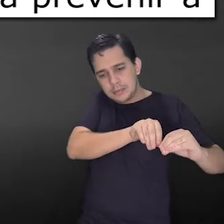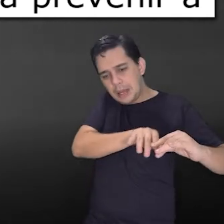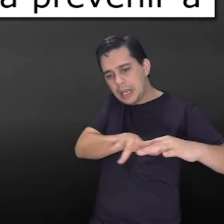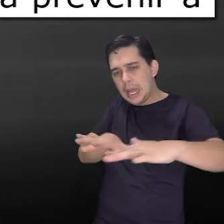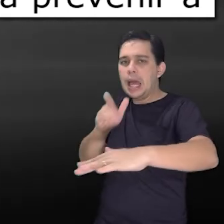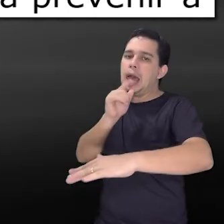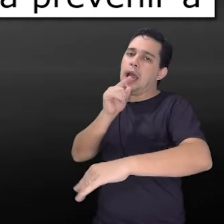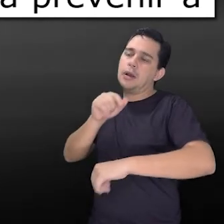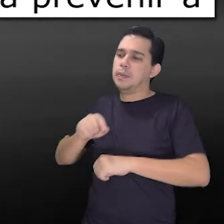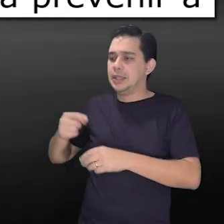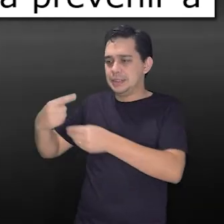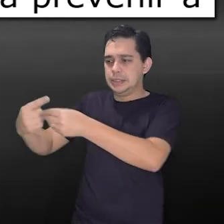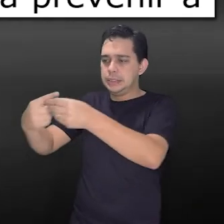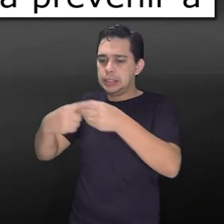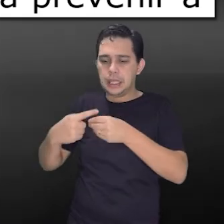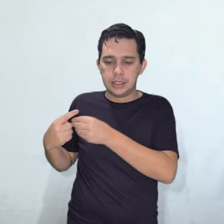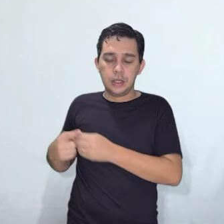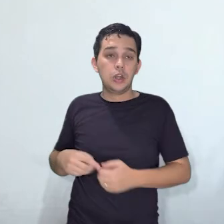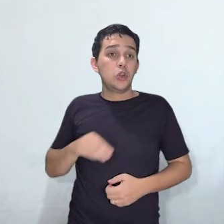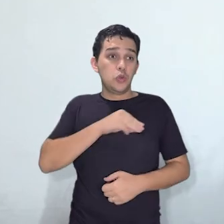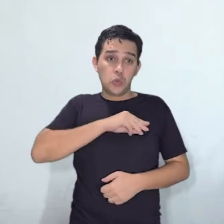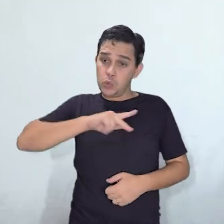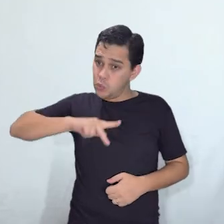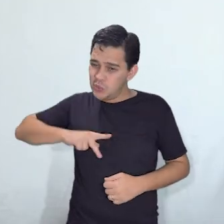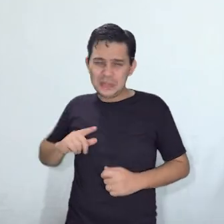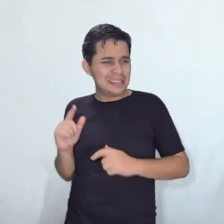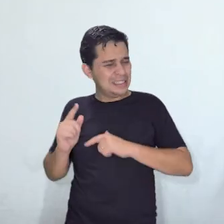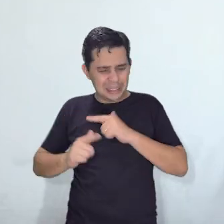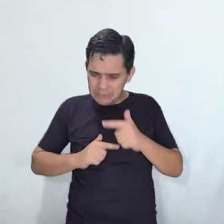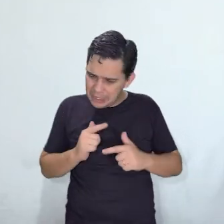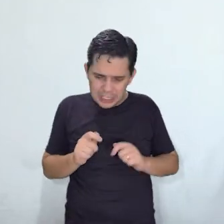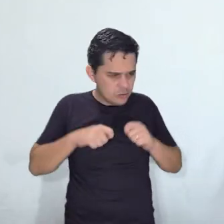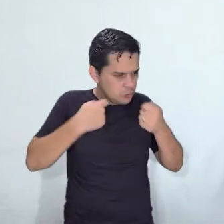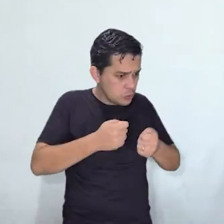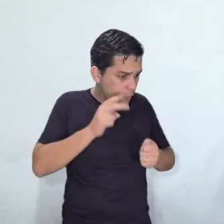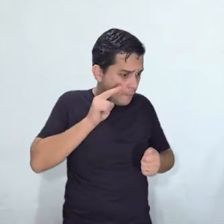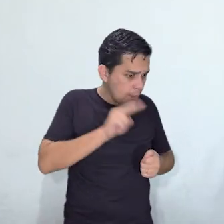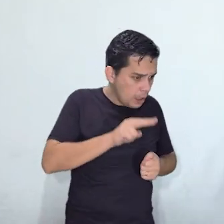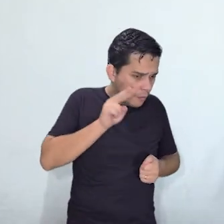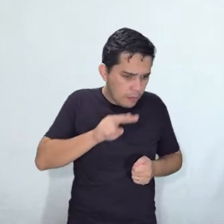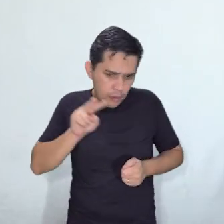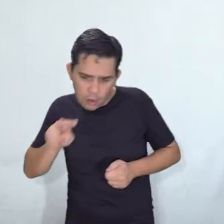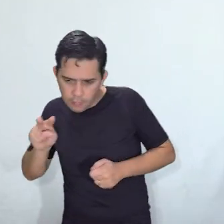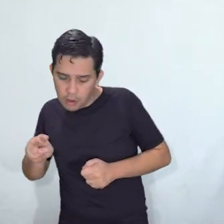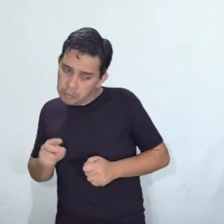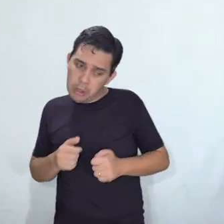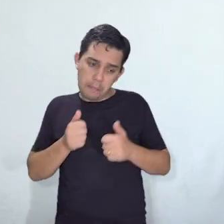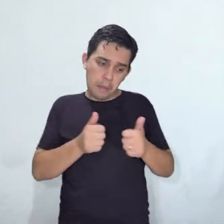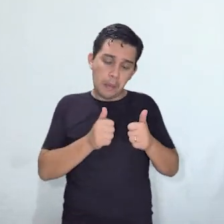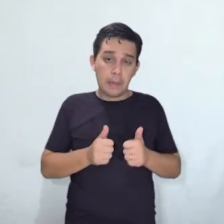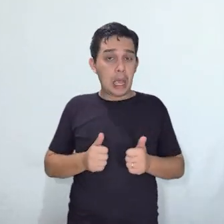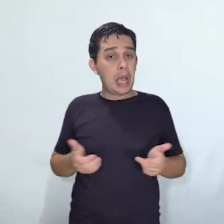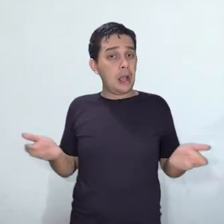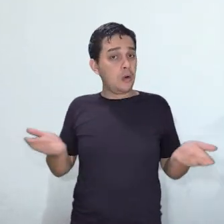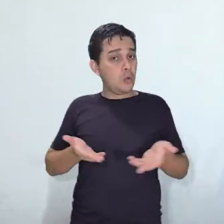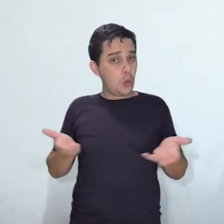Ministério Público se debruça neste momento sobre a análise desses dados técnicos, mas por hora não é